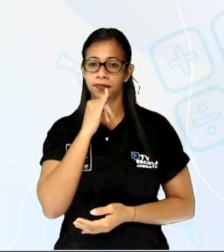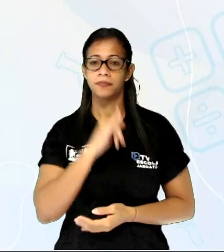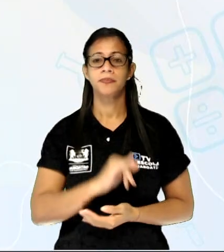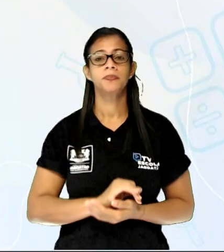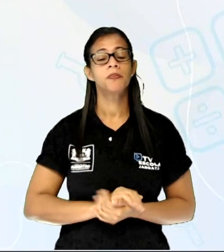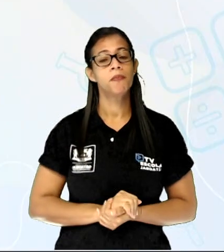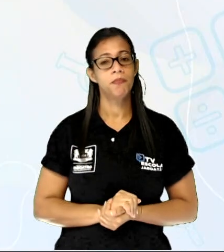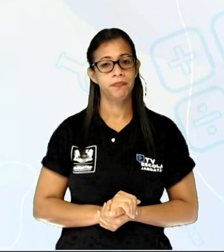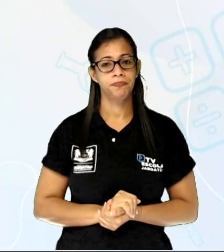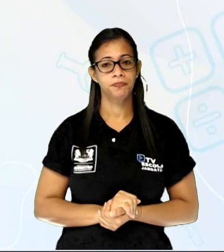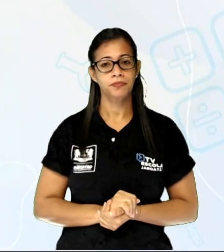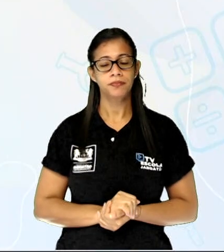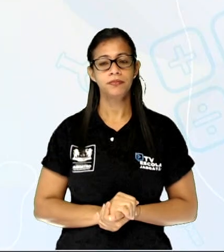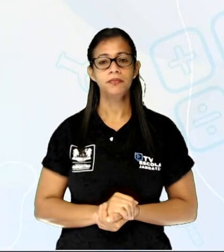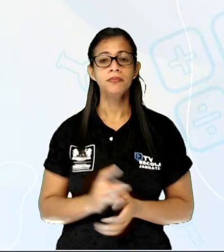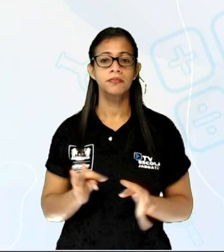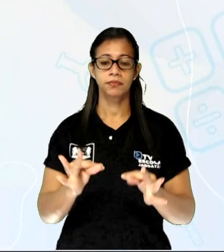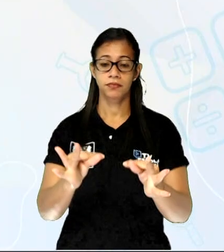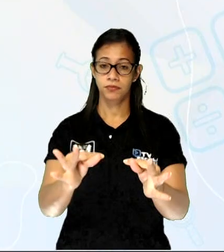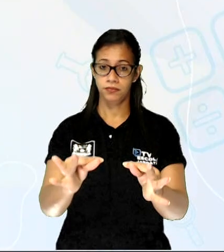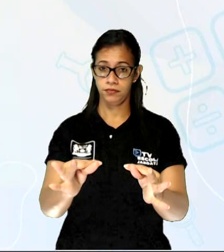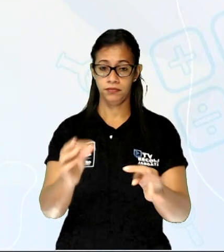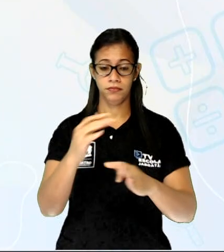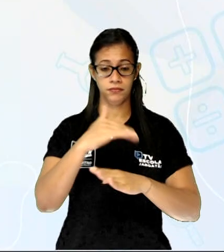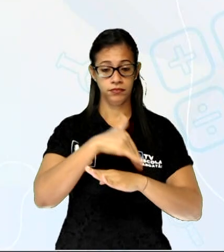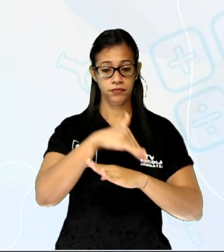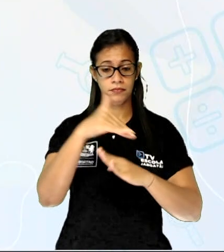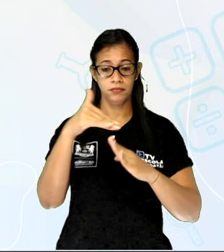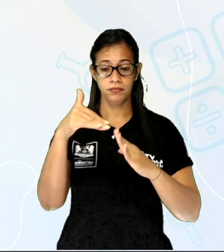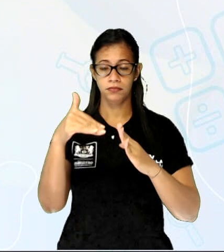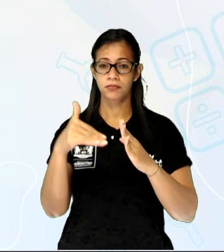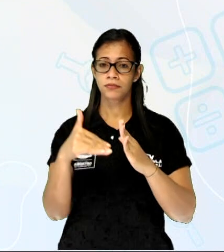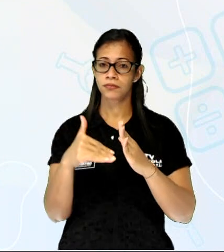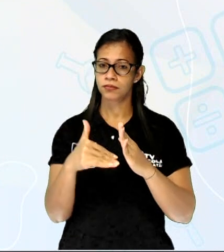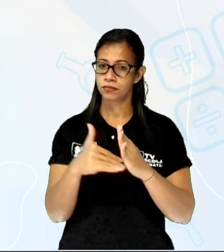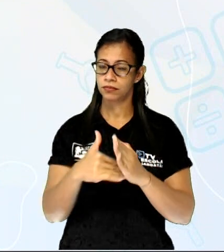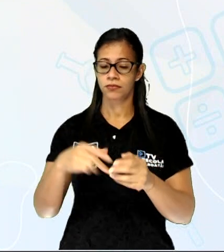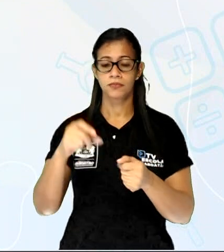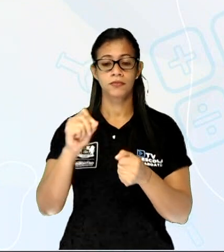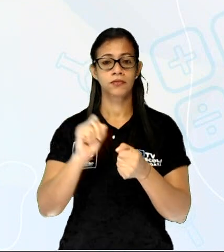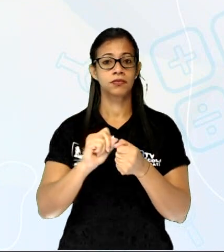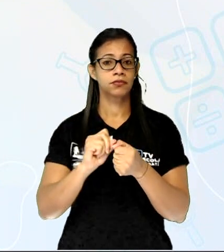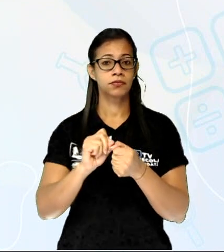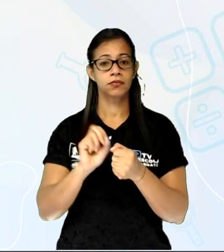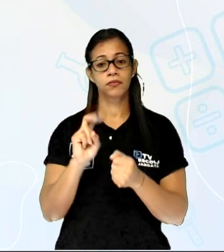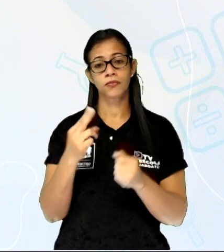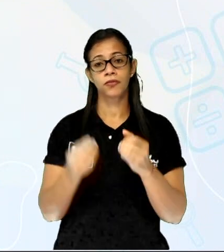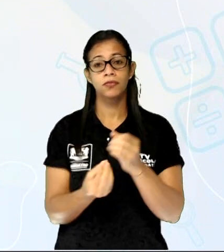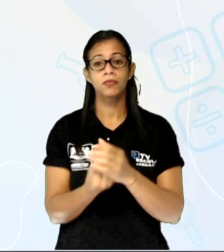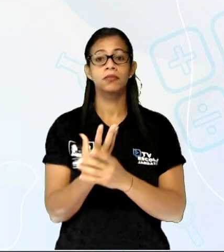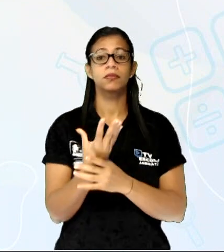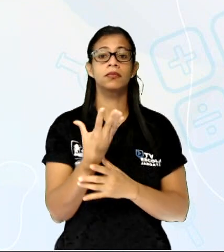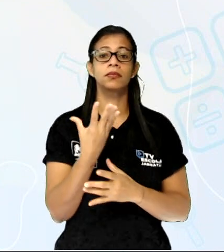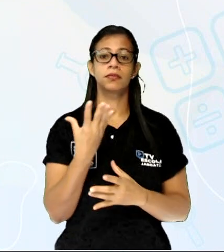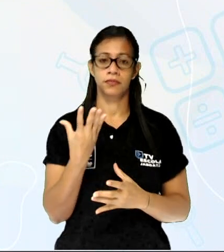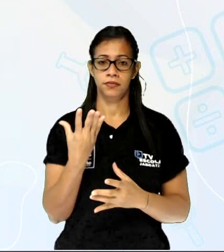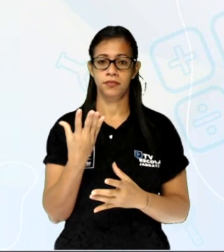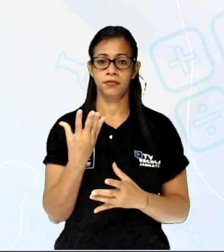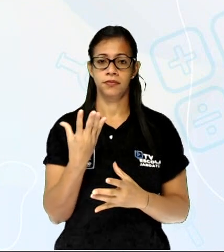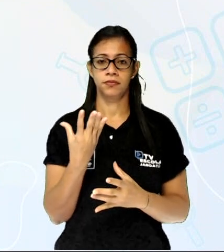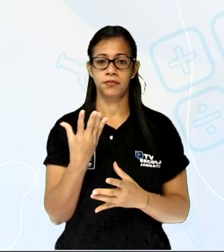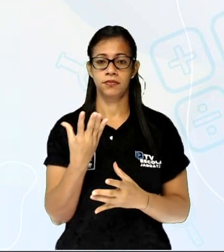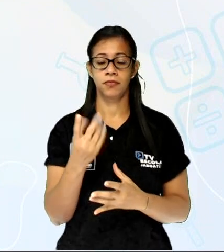a tecnologia é aquilo que desenvolvemos, que criamos para nos